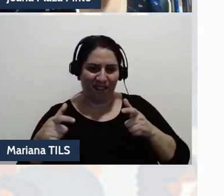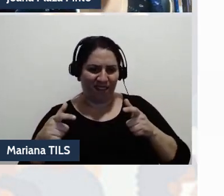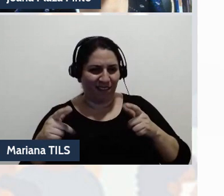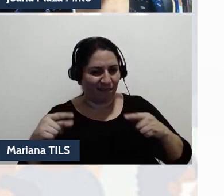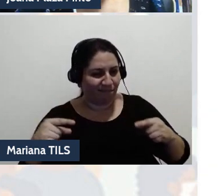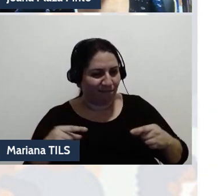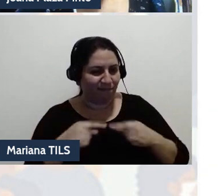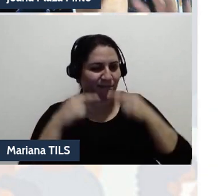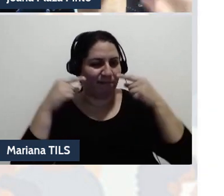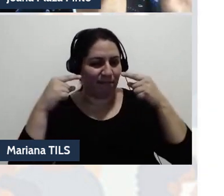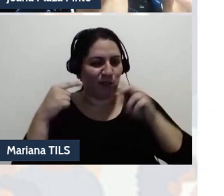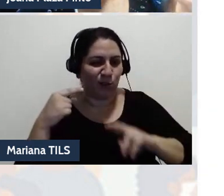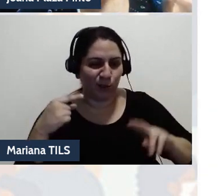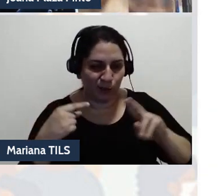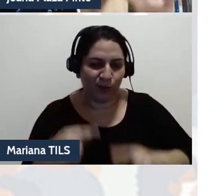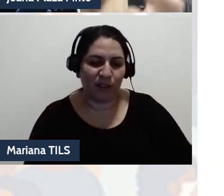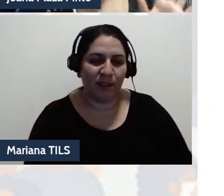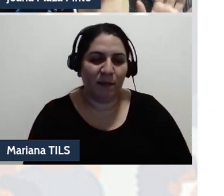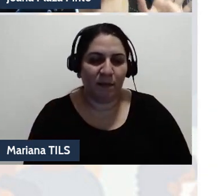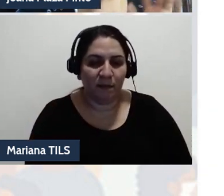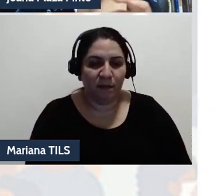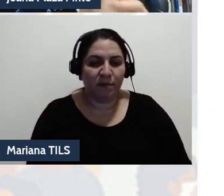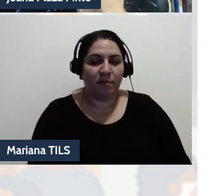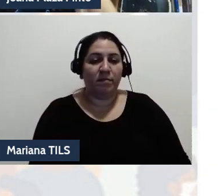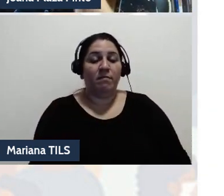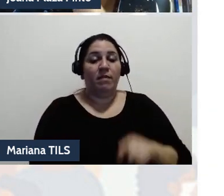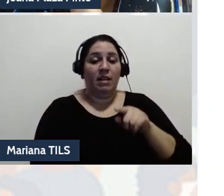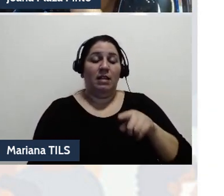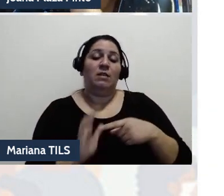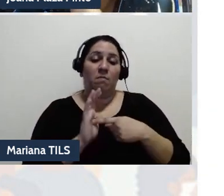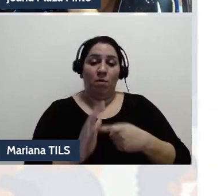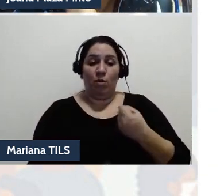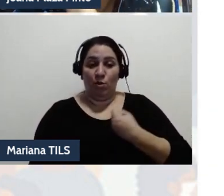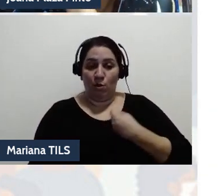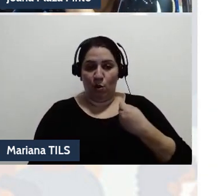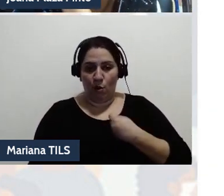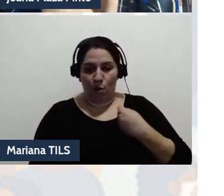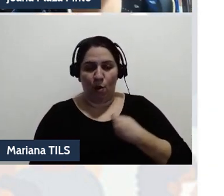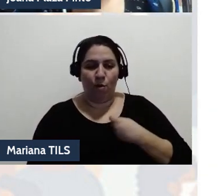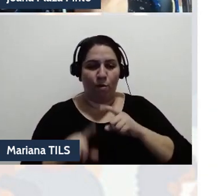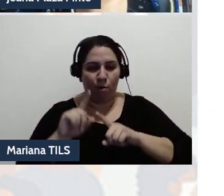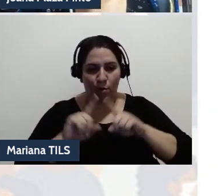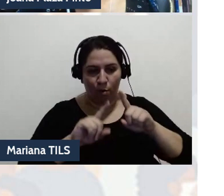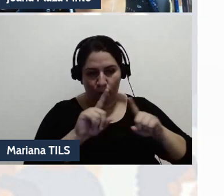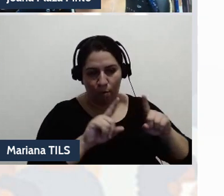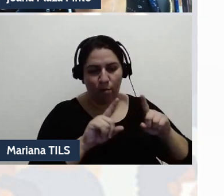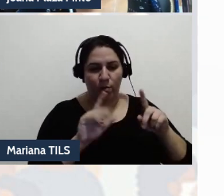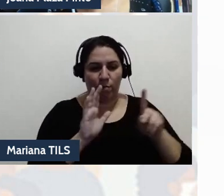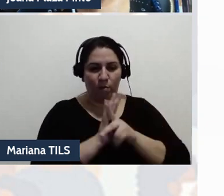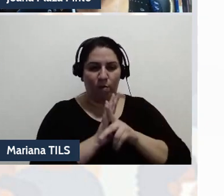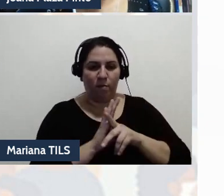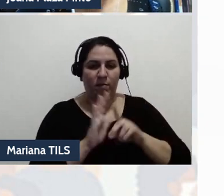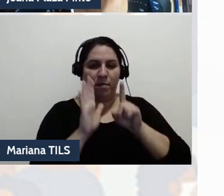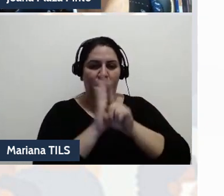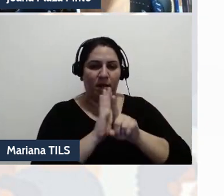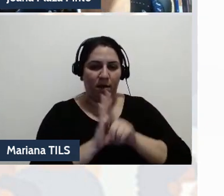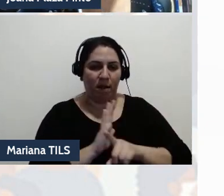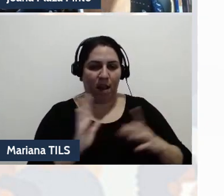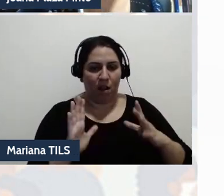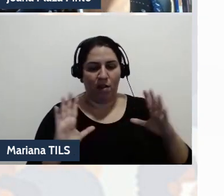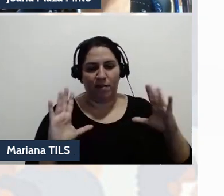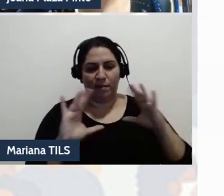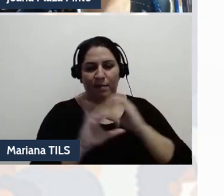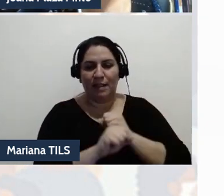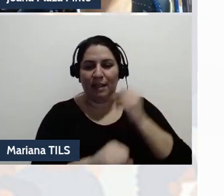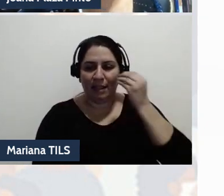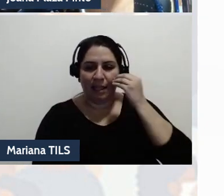Bom, esses dados mais numéricos aqui dos questionários que eu estou usando, eu vou agora